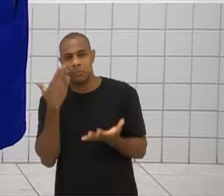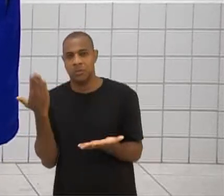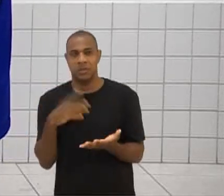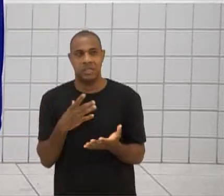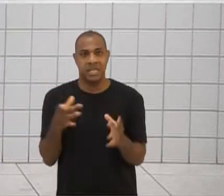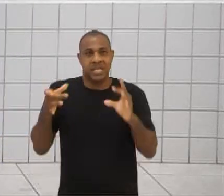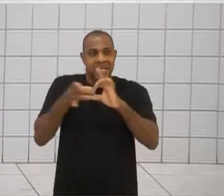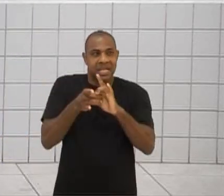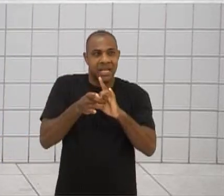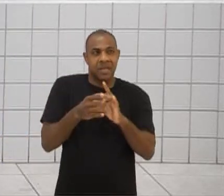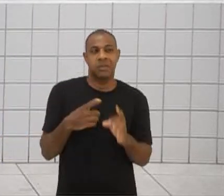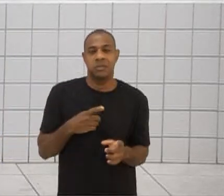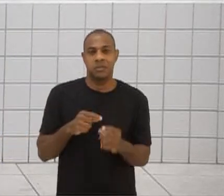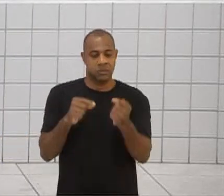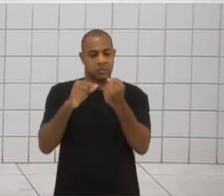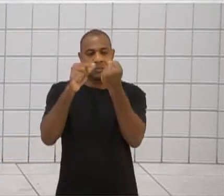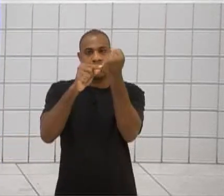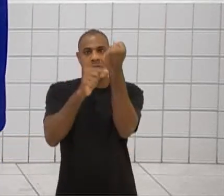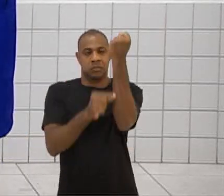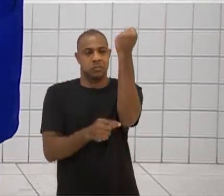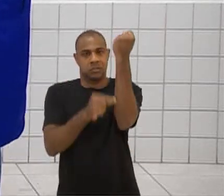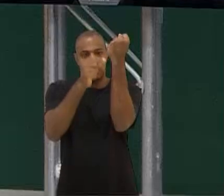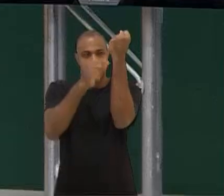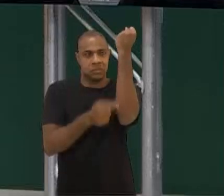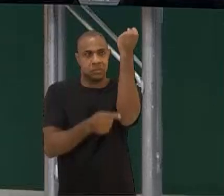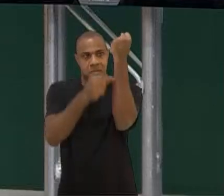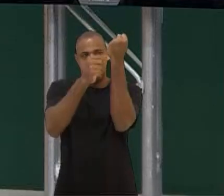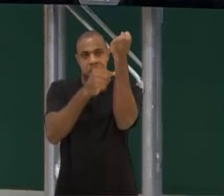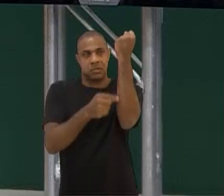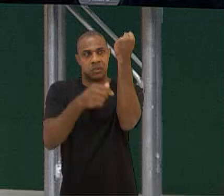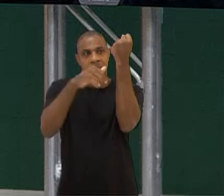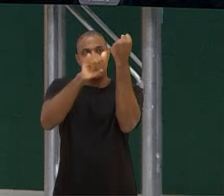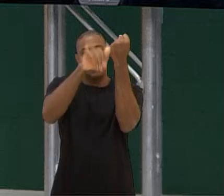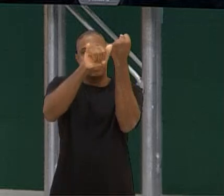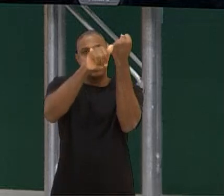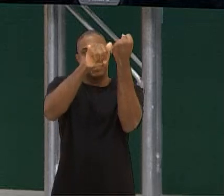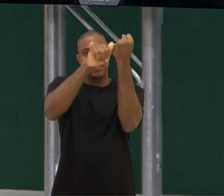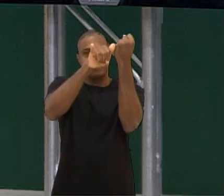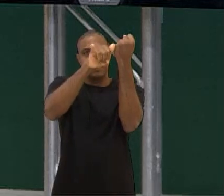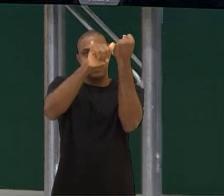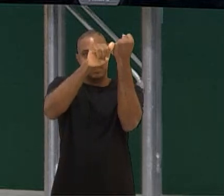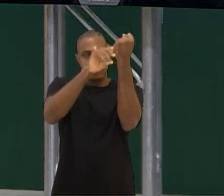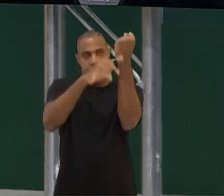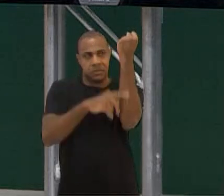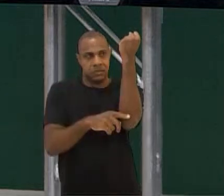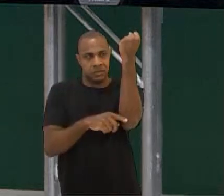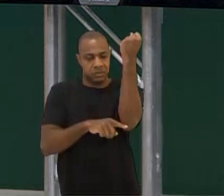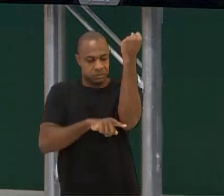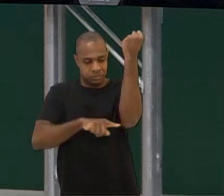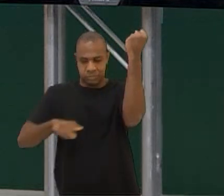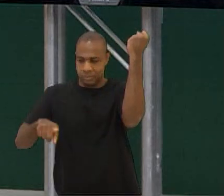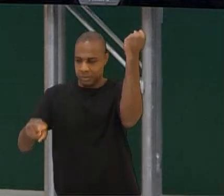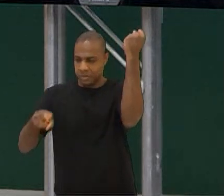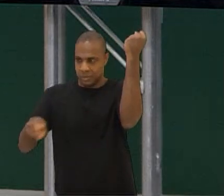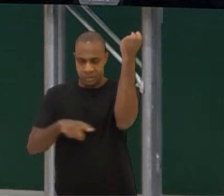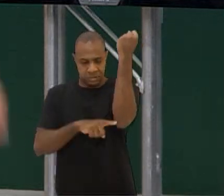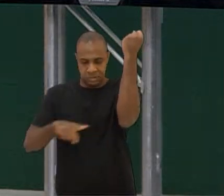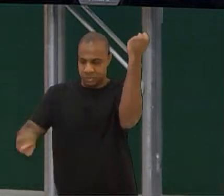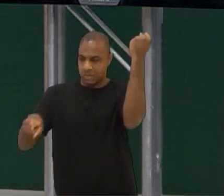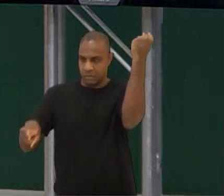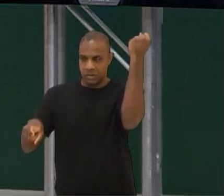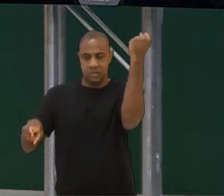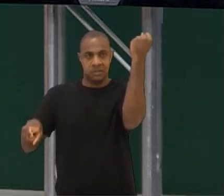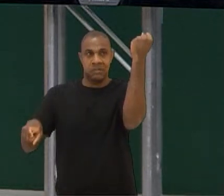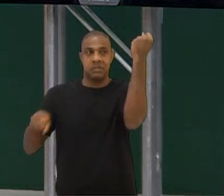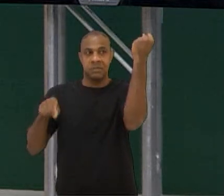1 lá do eixo Y, né, no 0 lá do eixo X, você faz ali um triângulo